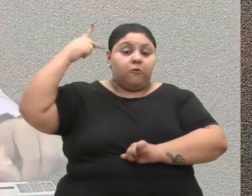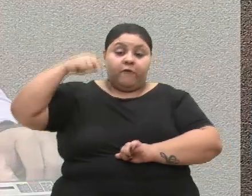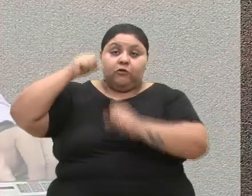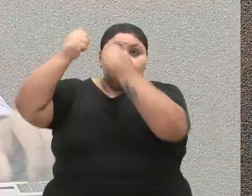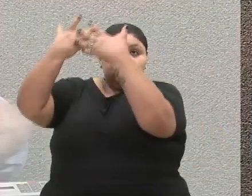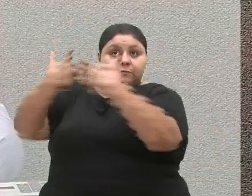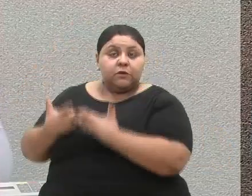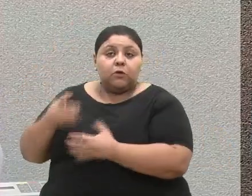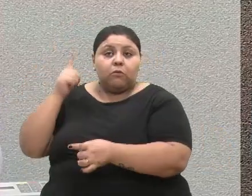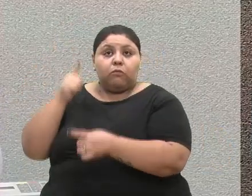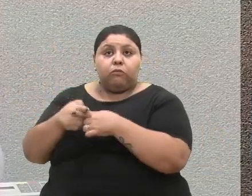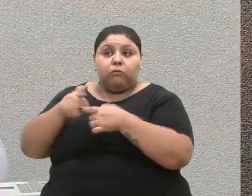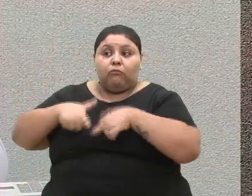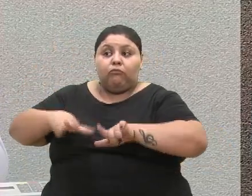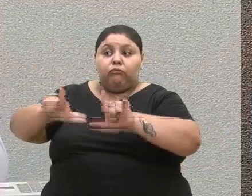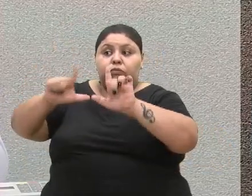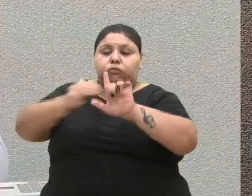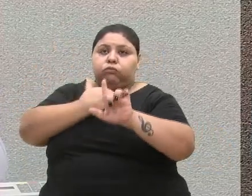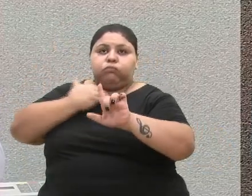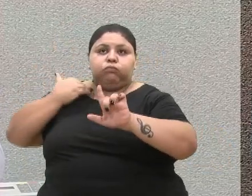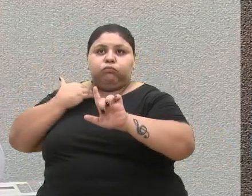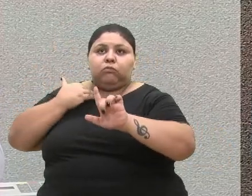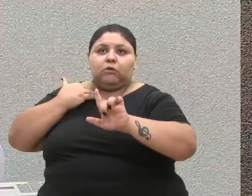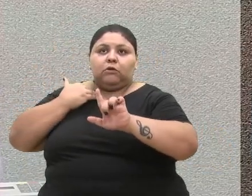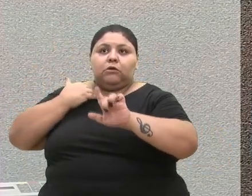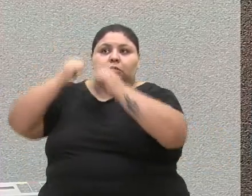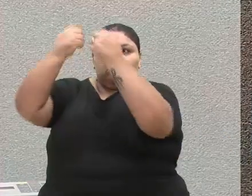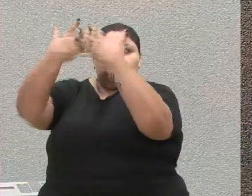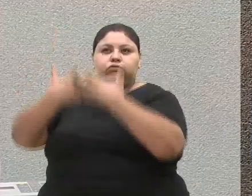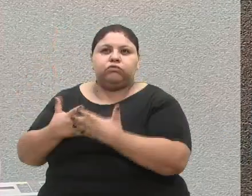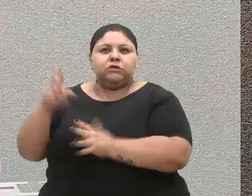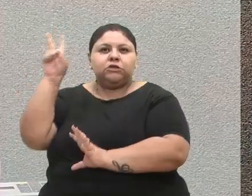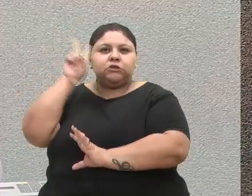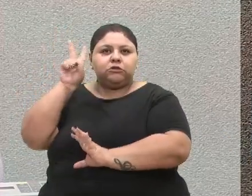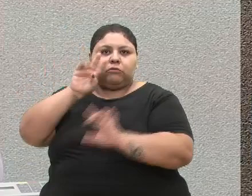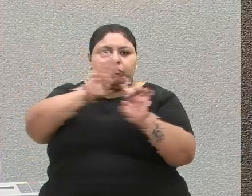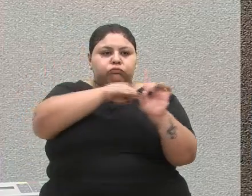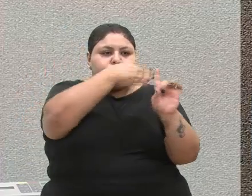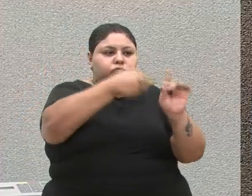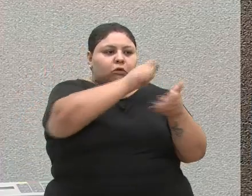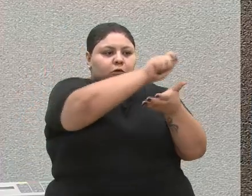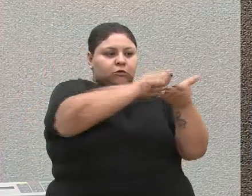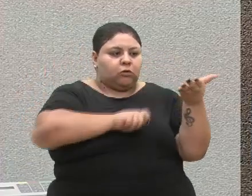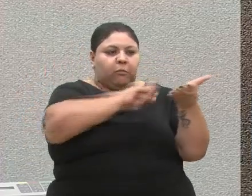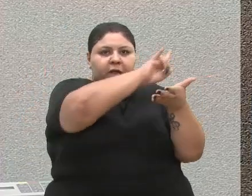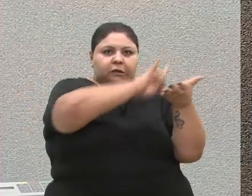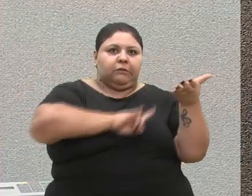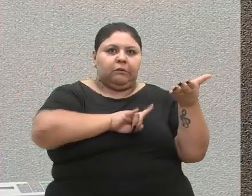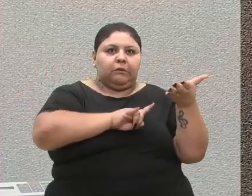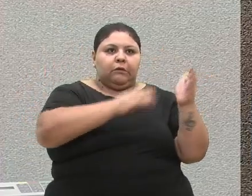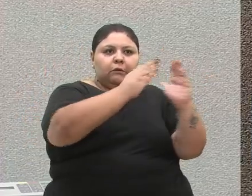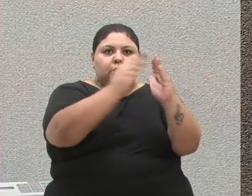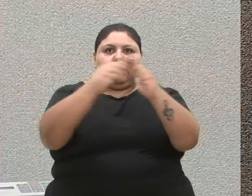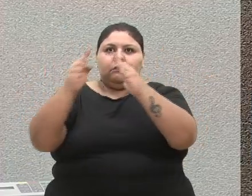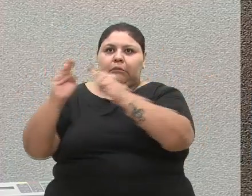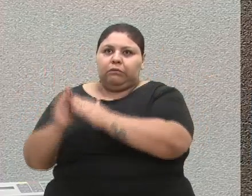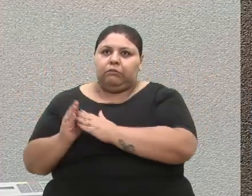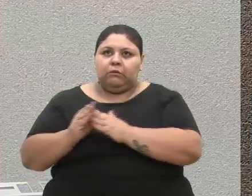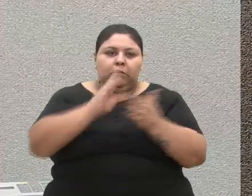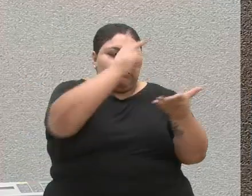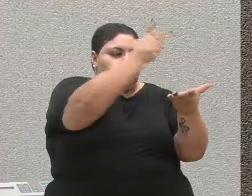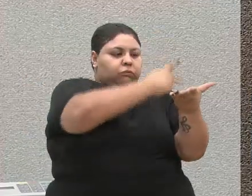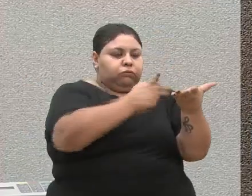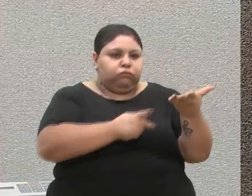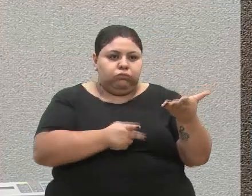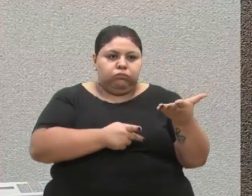motivos, certidão de óbito, biografia do homenageado, abaixo-assinado dos moradores, mapa de localização e